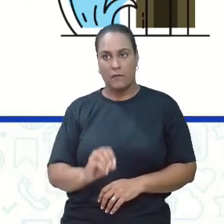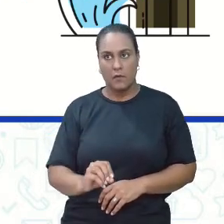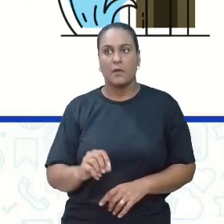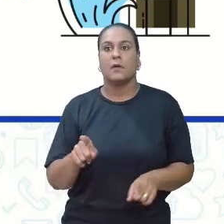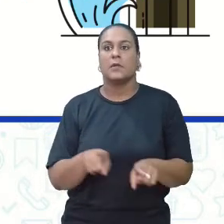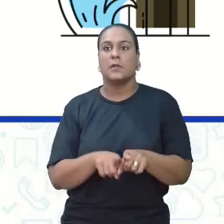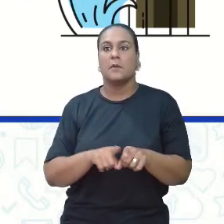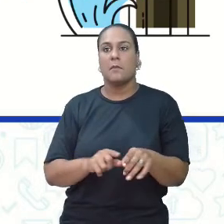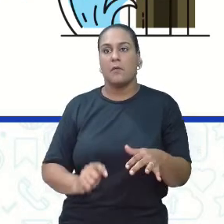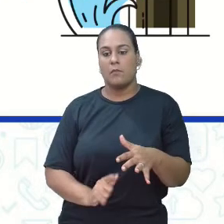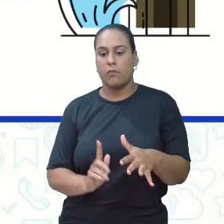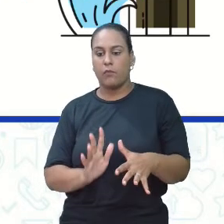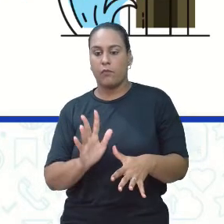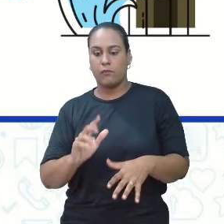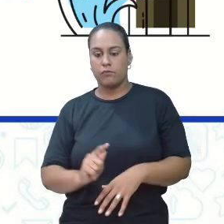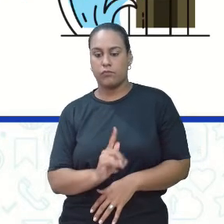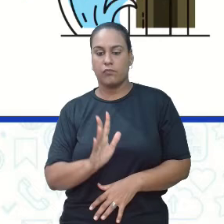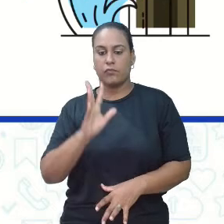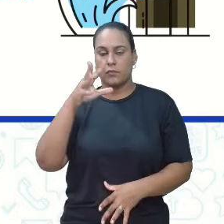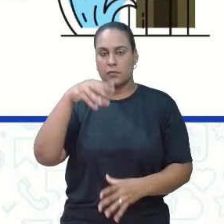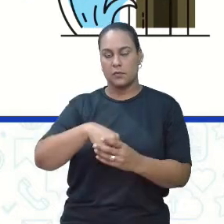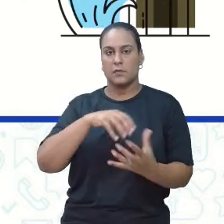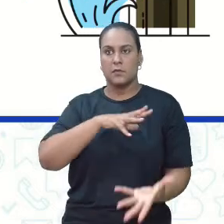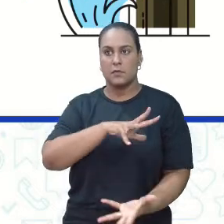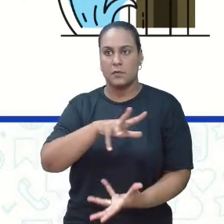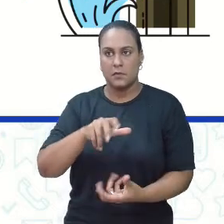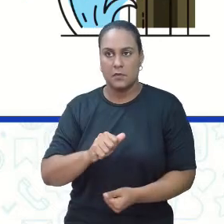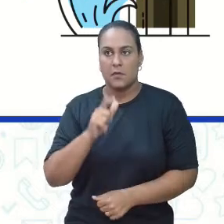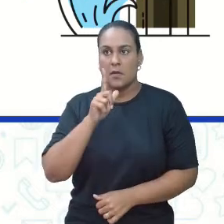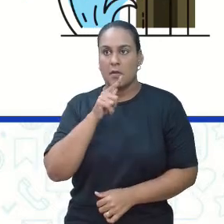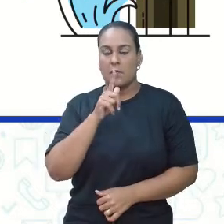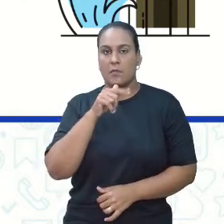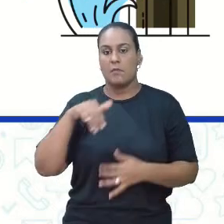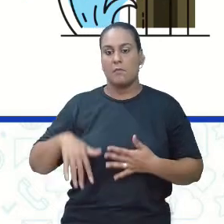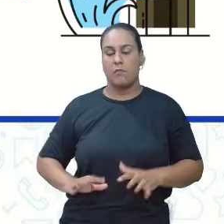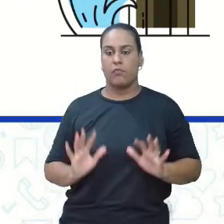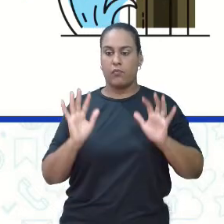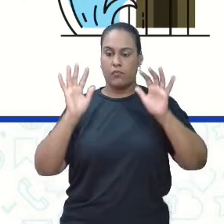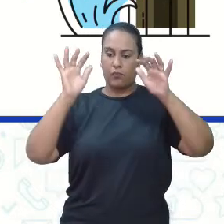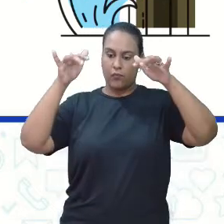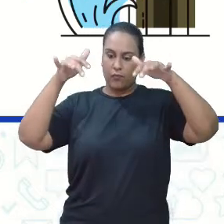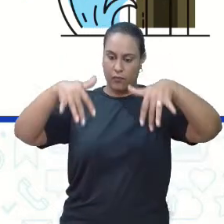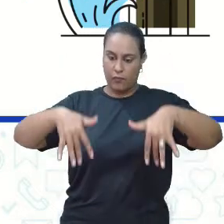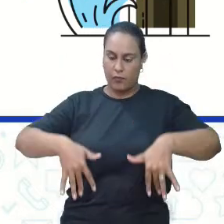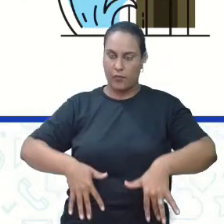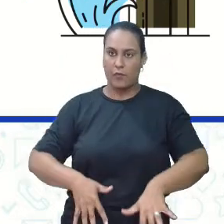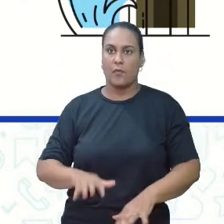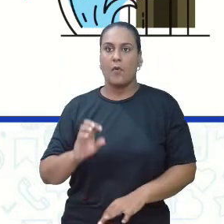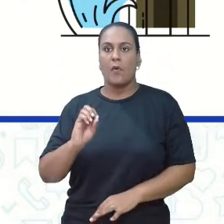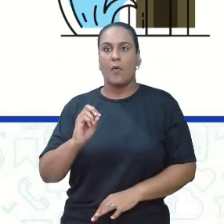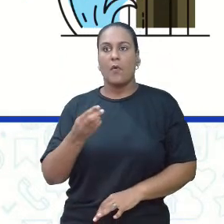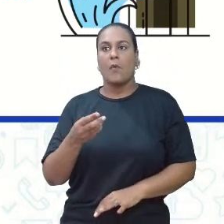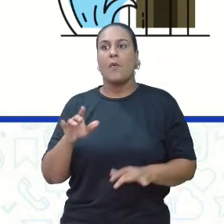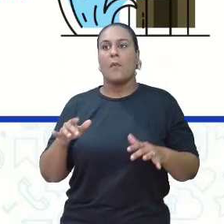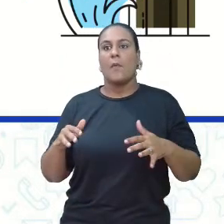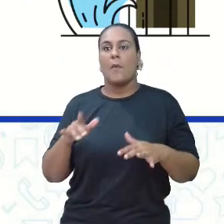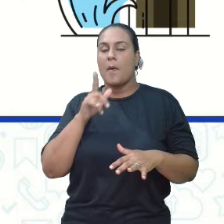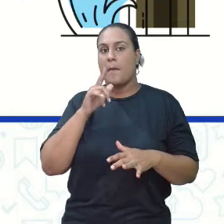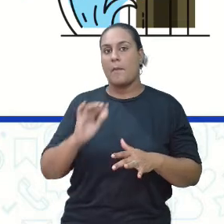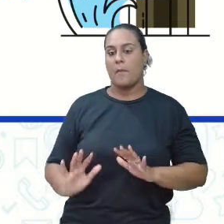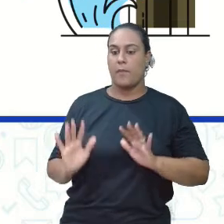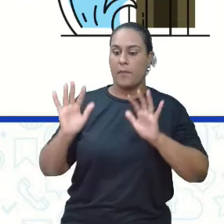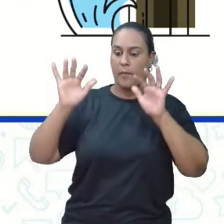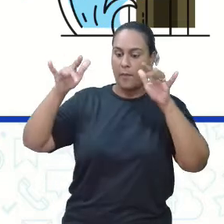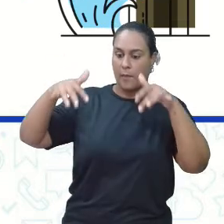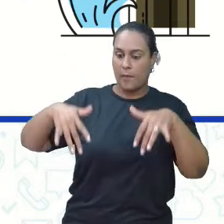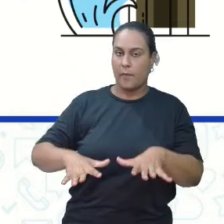no interior da Terra. Os maremotos ou tsunamis são os terremotos que acontecem dentro das